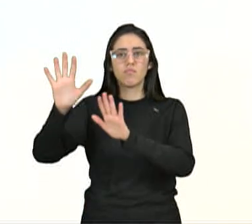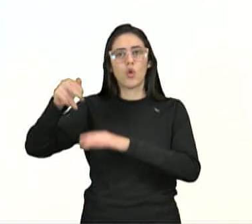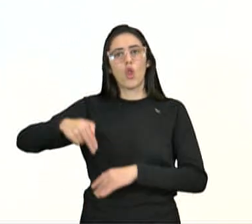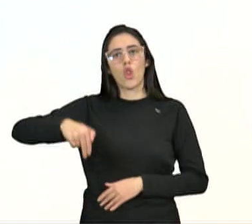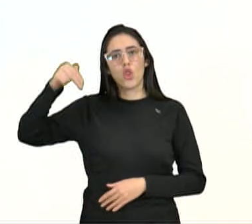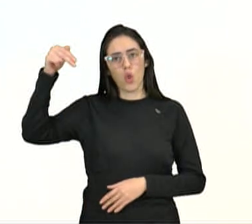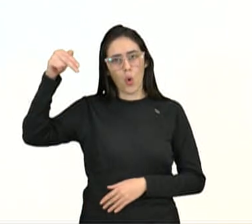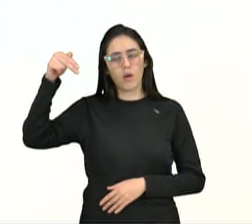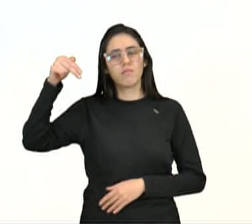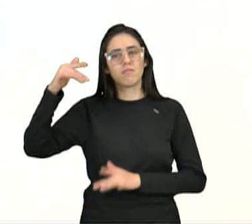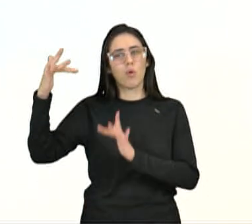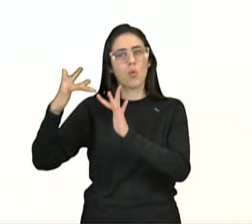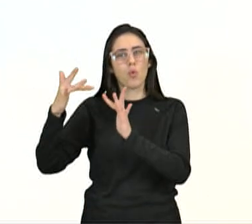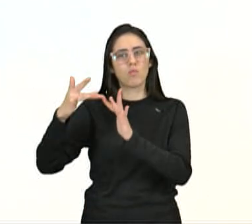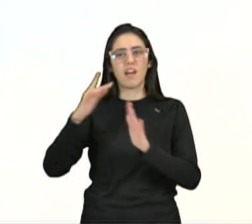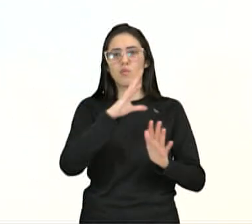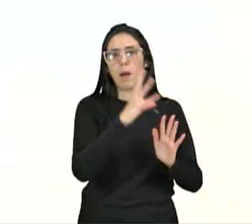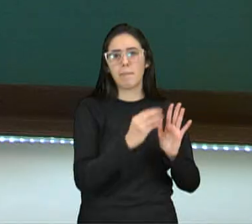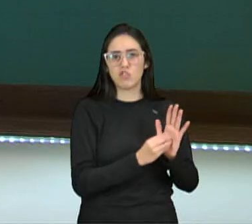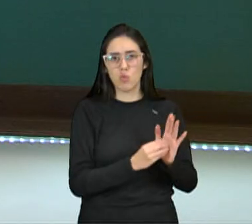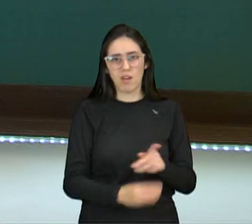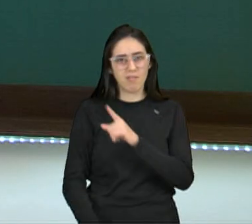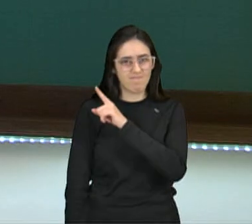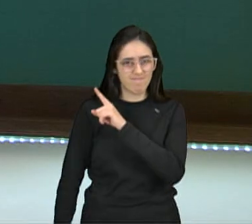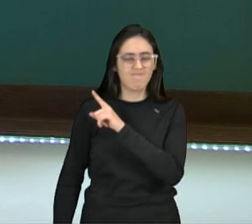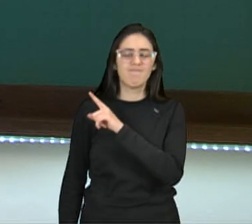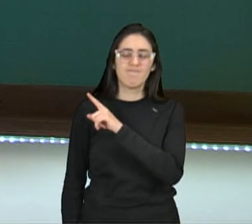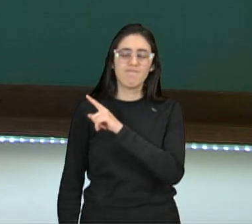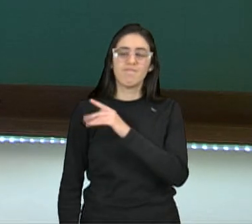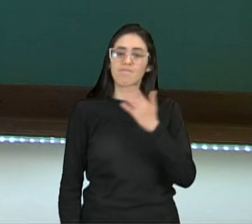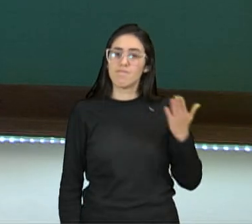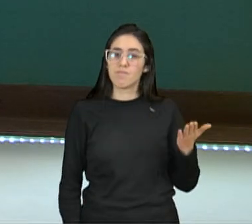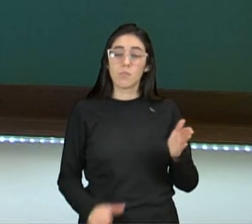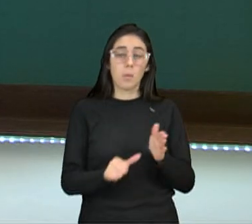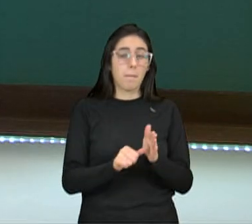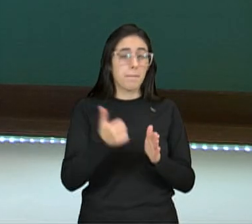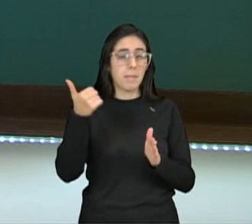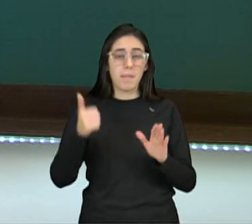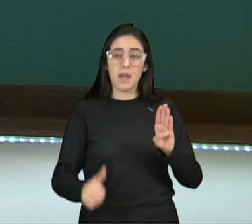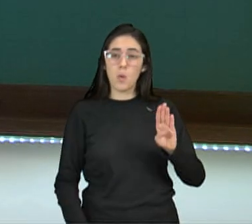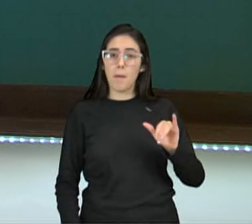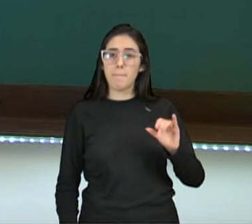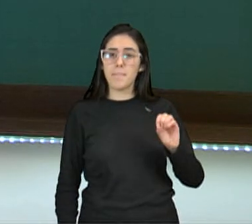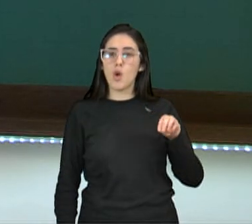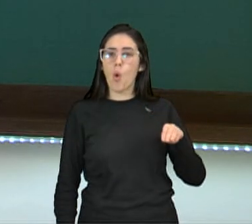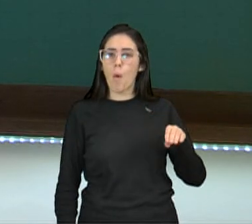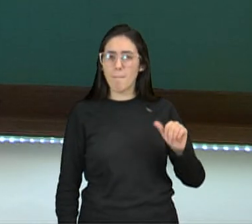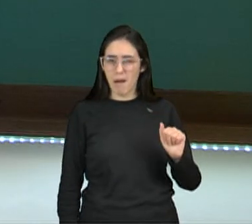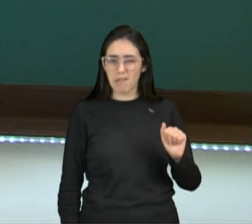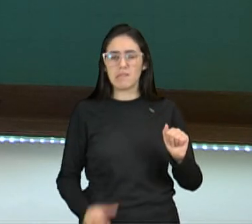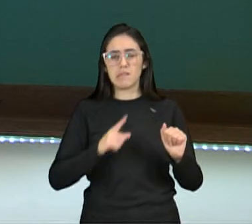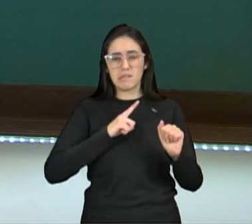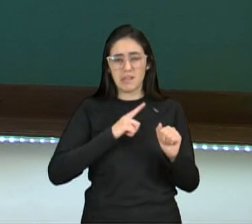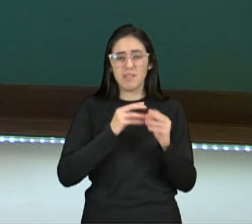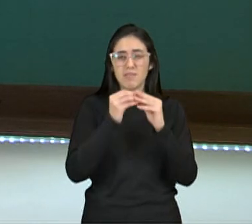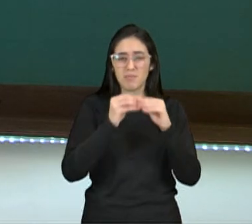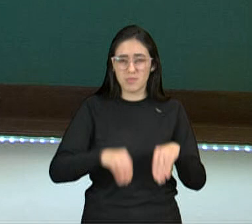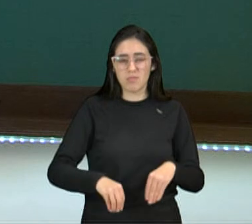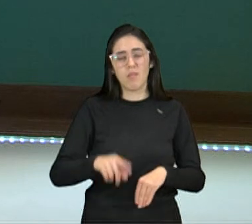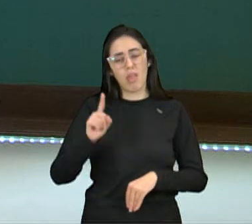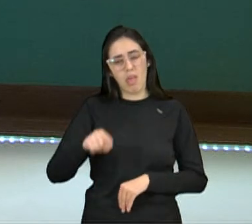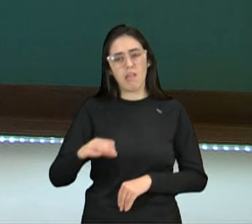em contato com a floresta amazônica. Então, o primeiro bioma, vamos dizer assim, ou afetado historicamente,